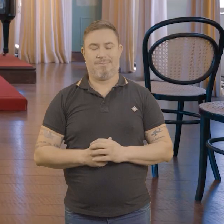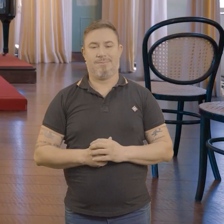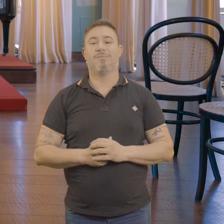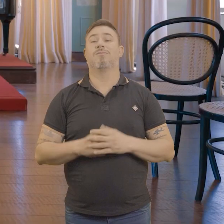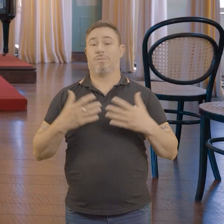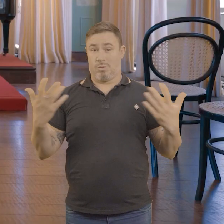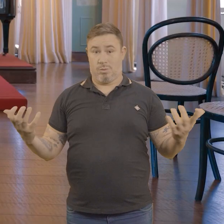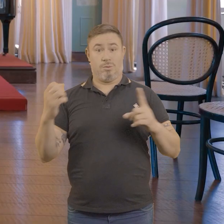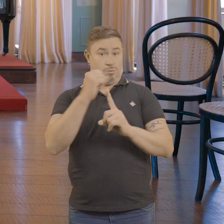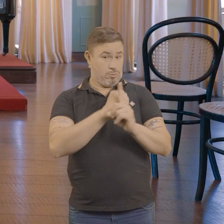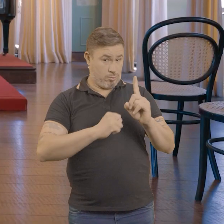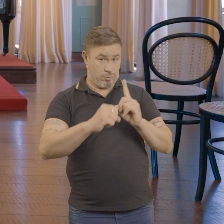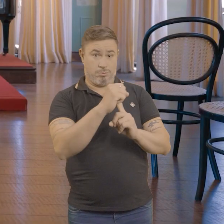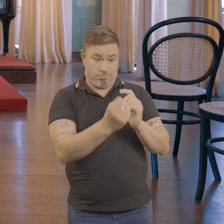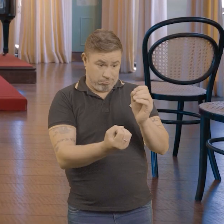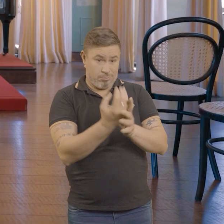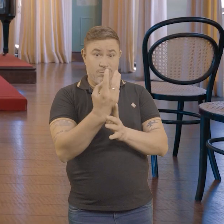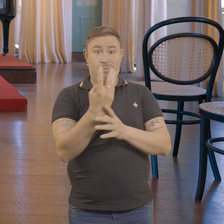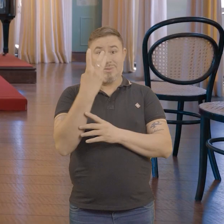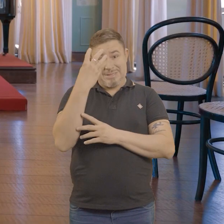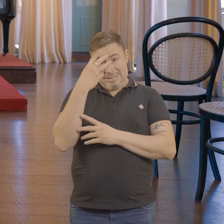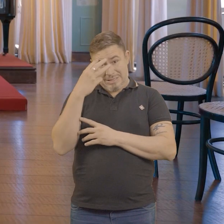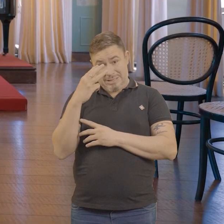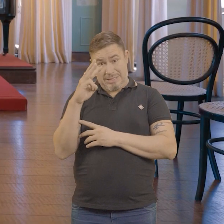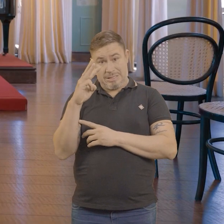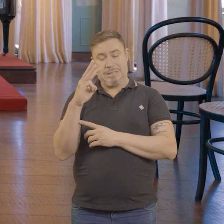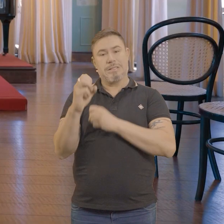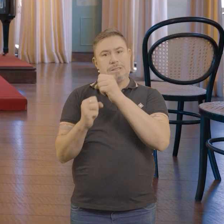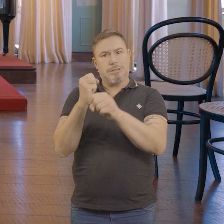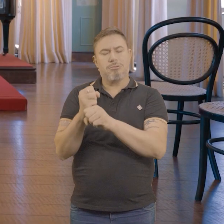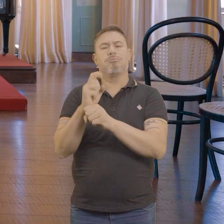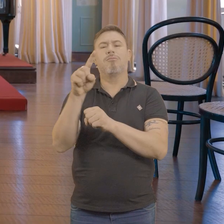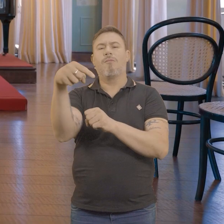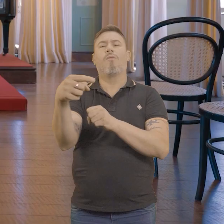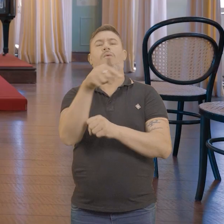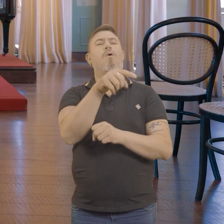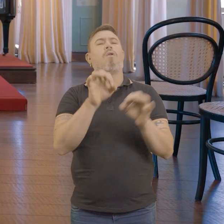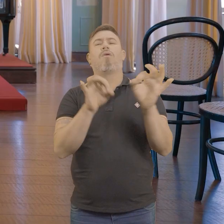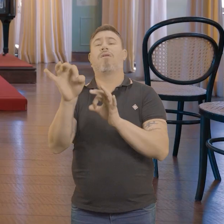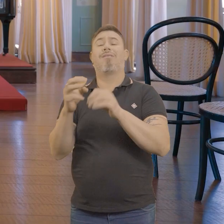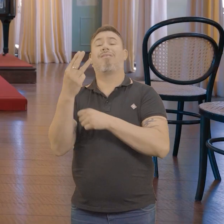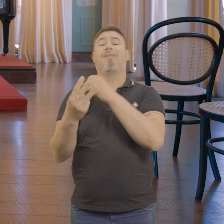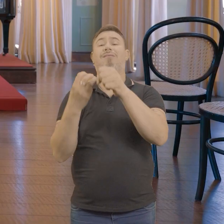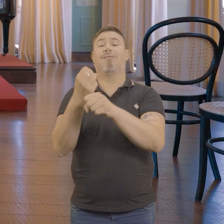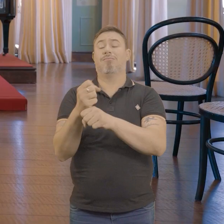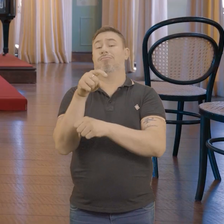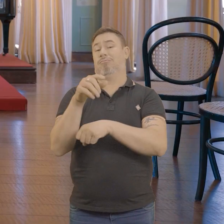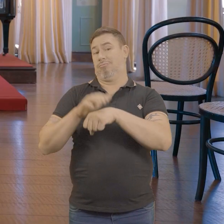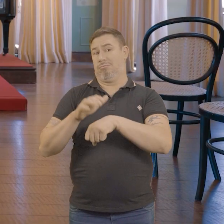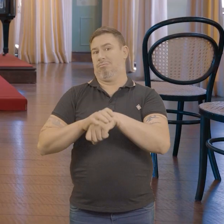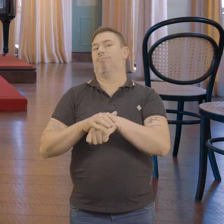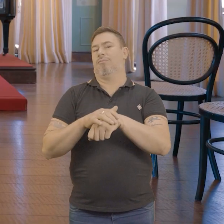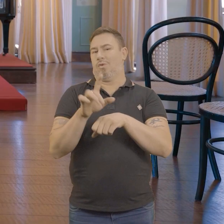Quando a sociedade surge, depois de 3 anos, né, ela começa a desenvolver esses concertos, e daí 3 anos eles